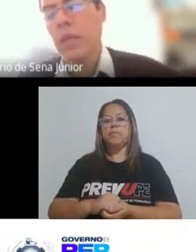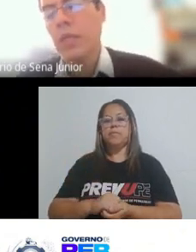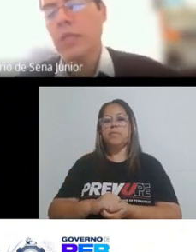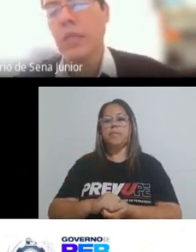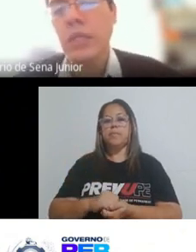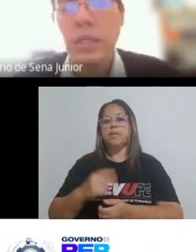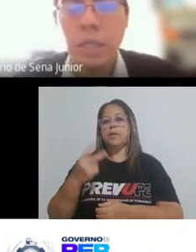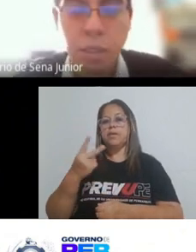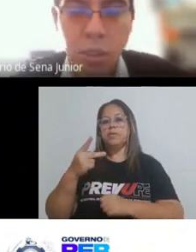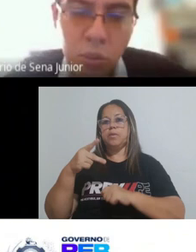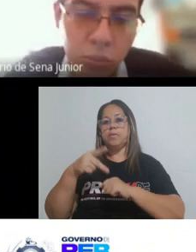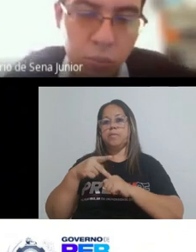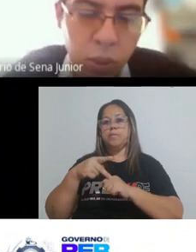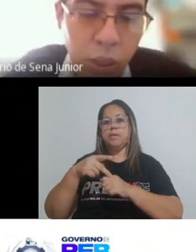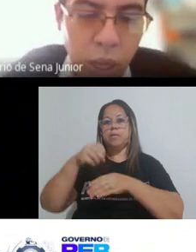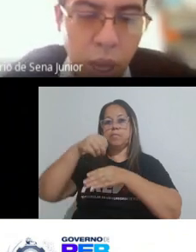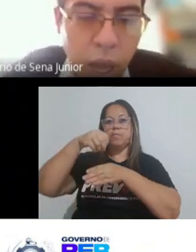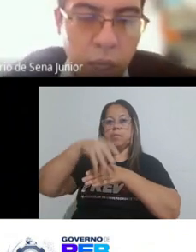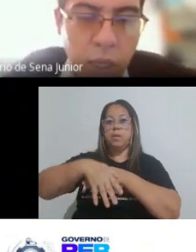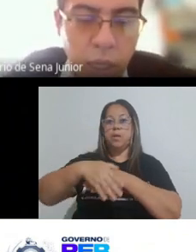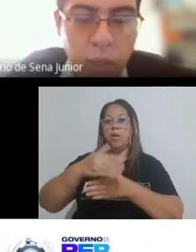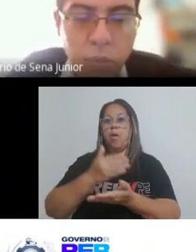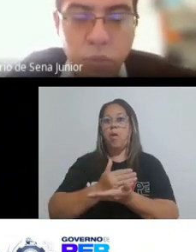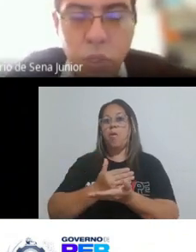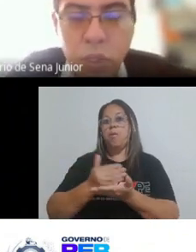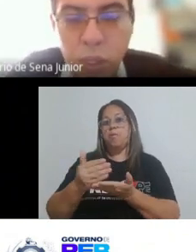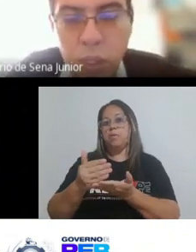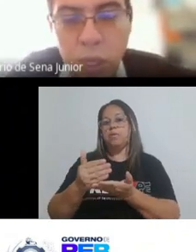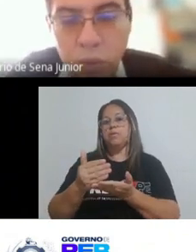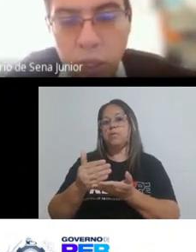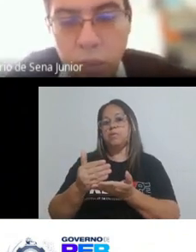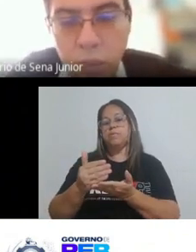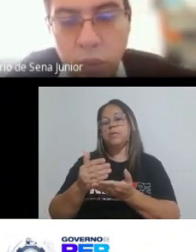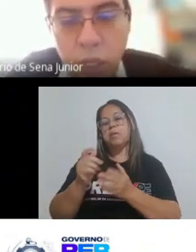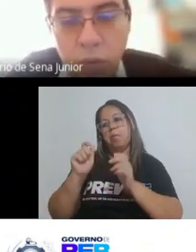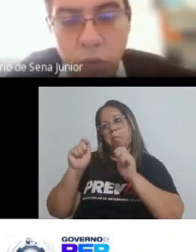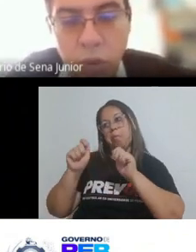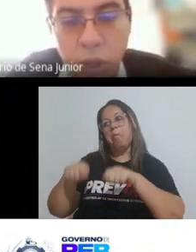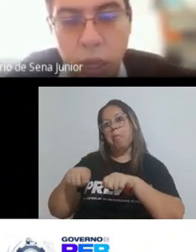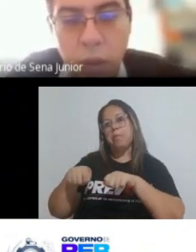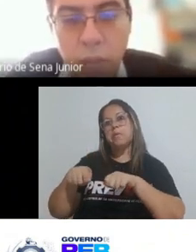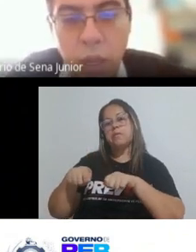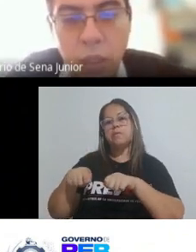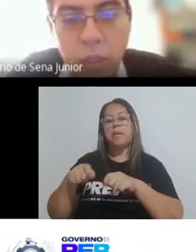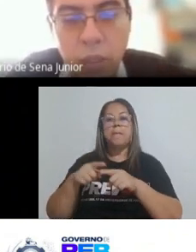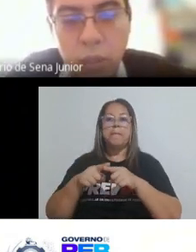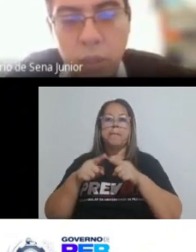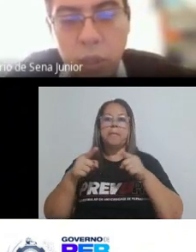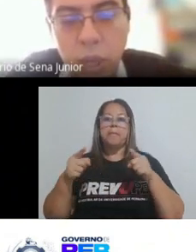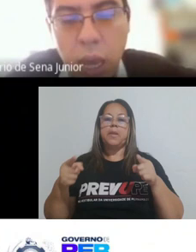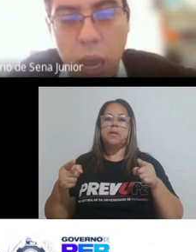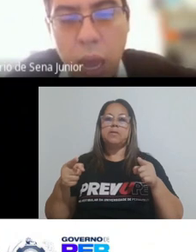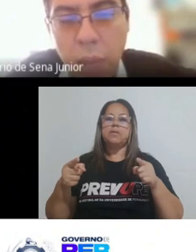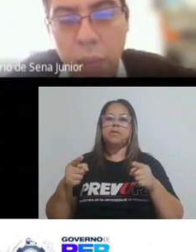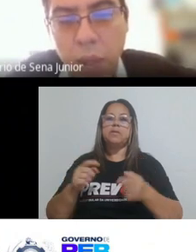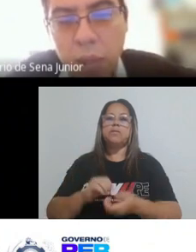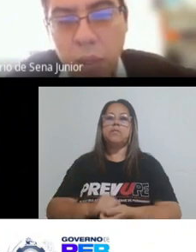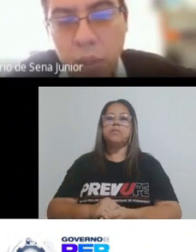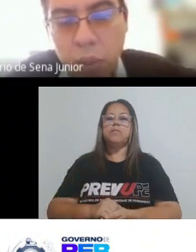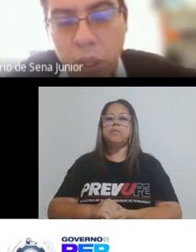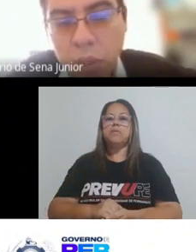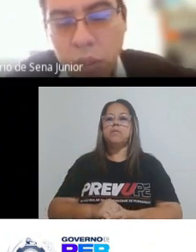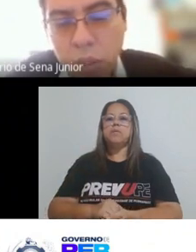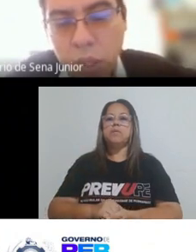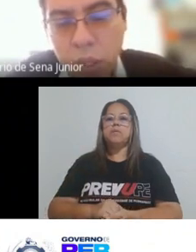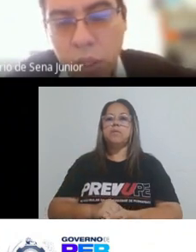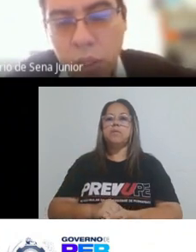pedra se inicia. então, ainda, por esse critério seria possível. Mas, a partir